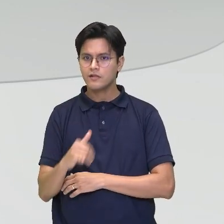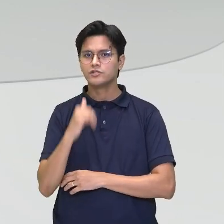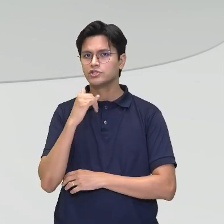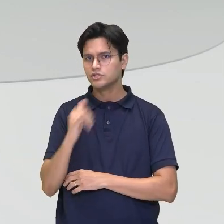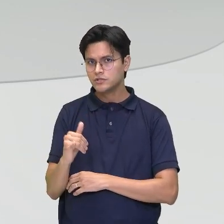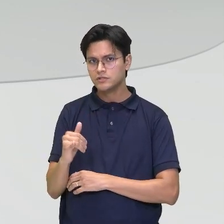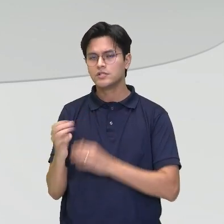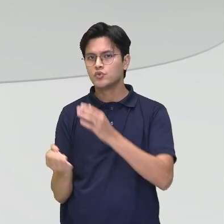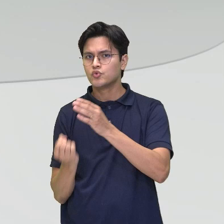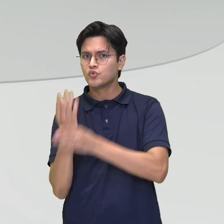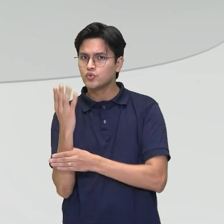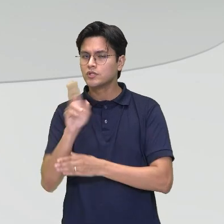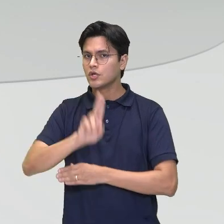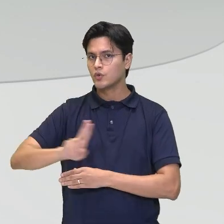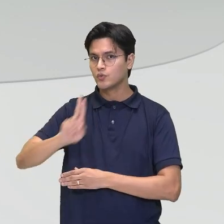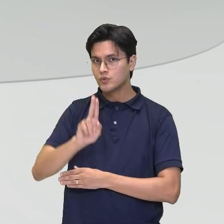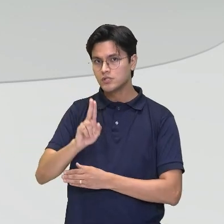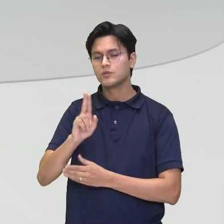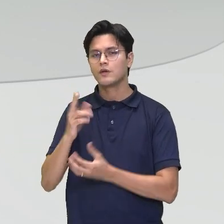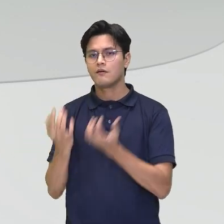da combustão de algum